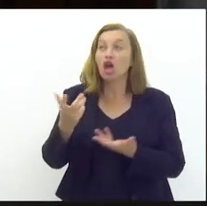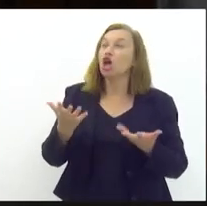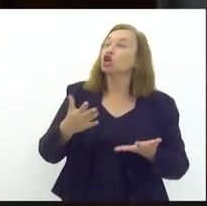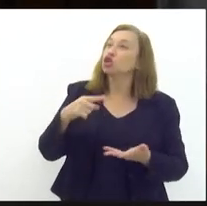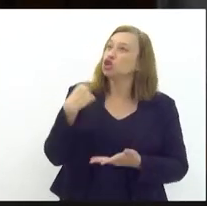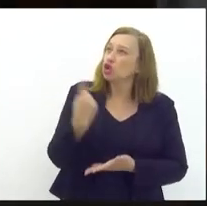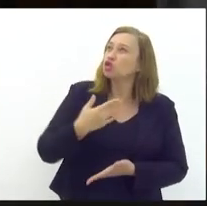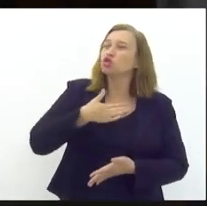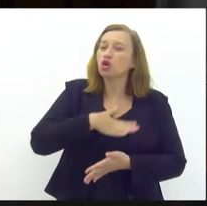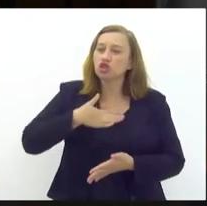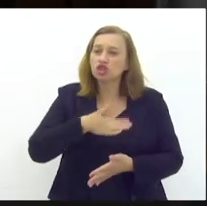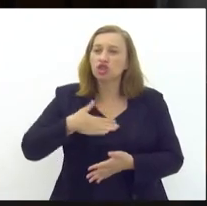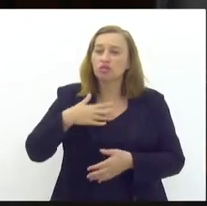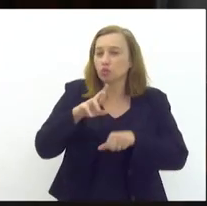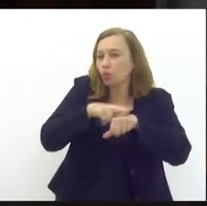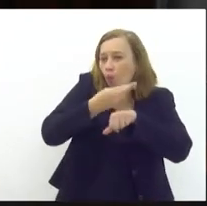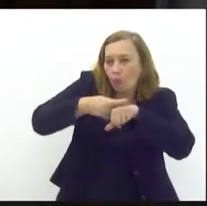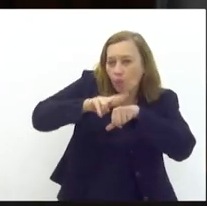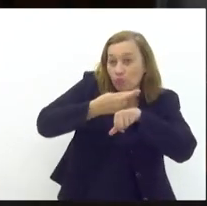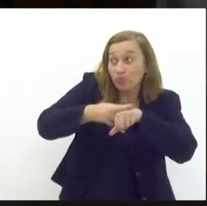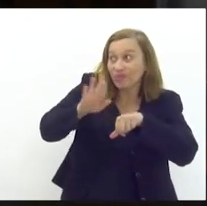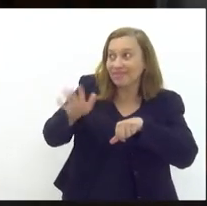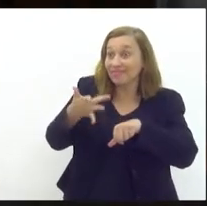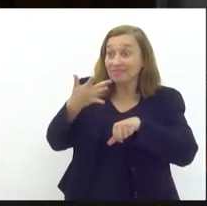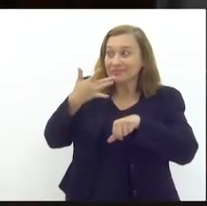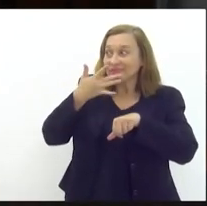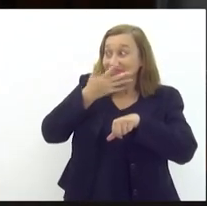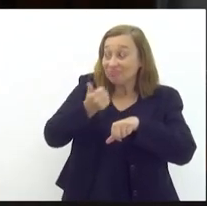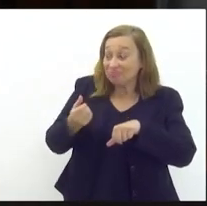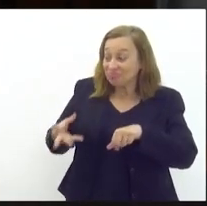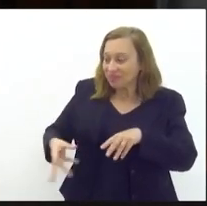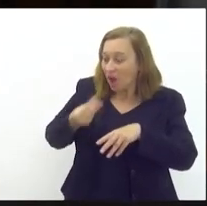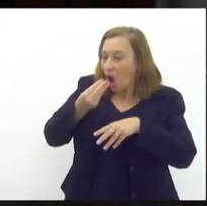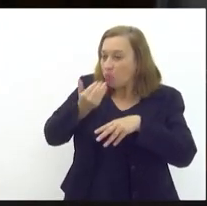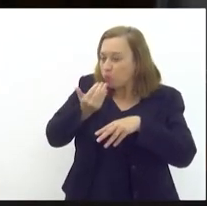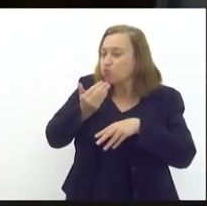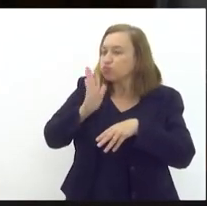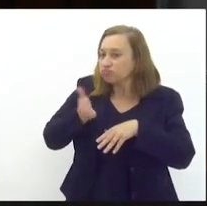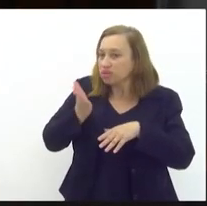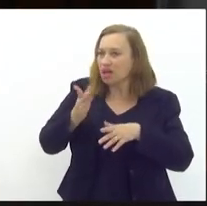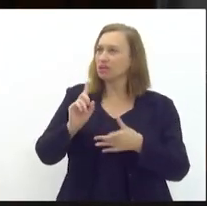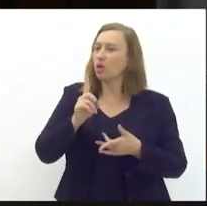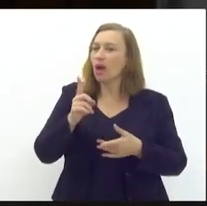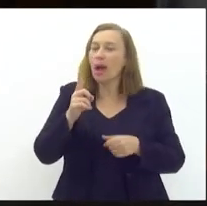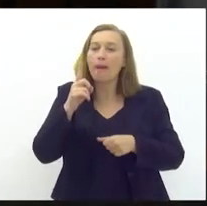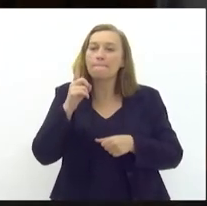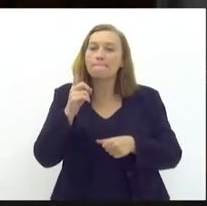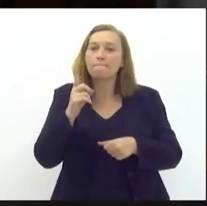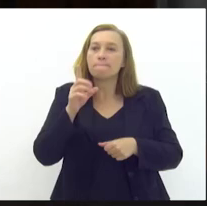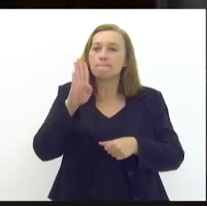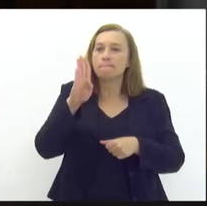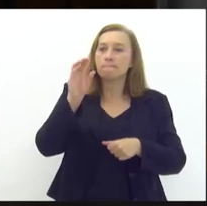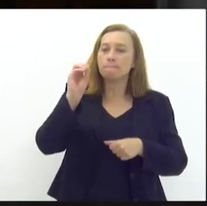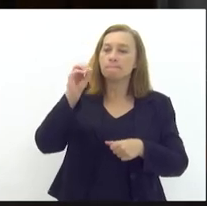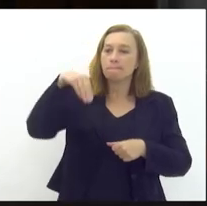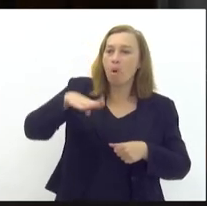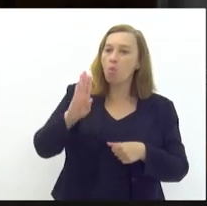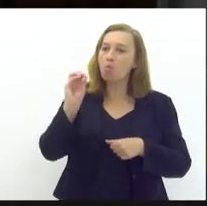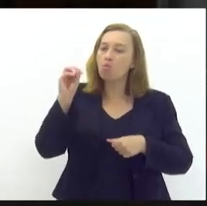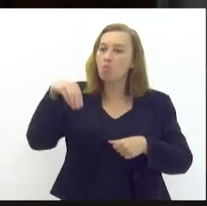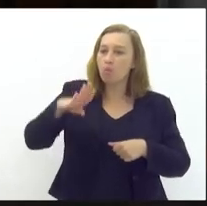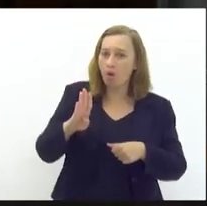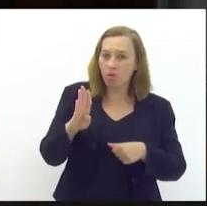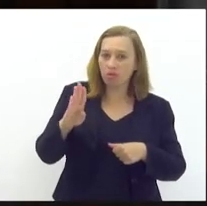já comi até aqui já Nós não compramos mais bombom serenata nós